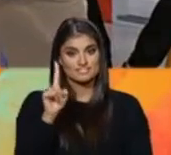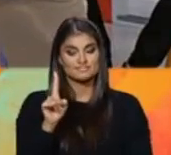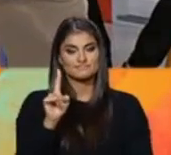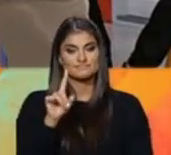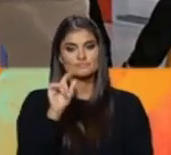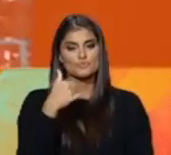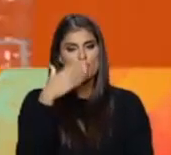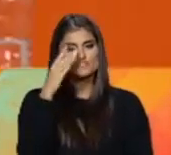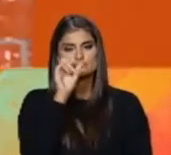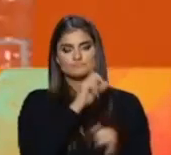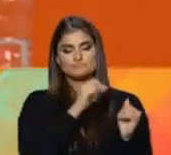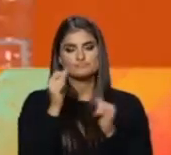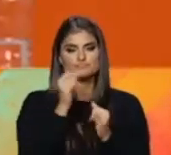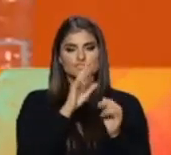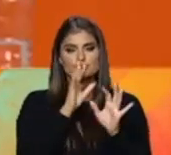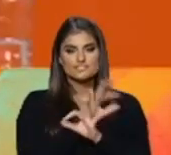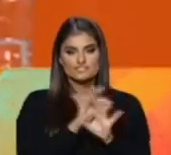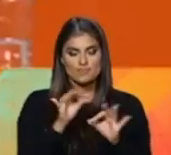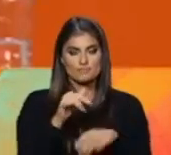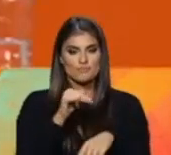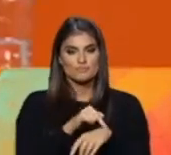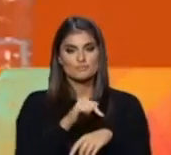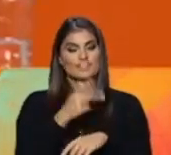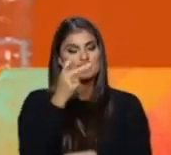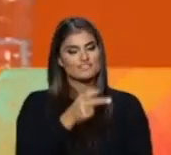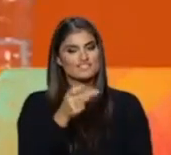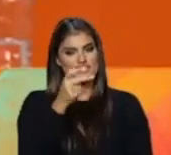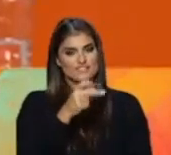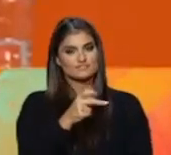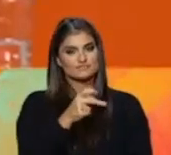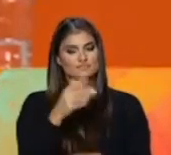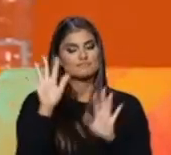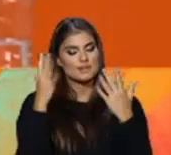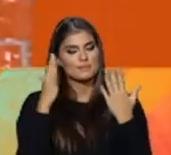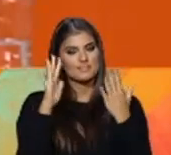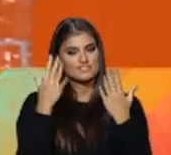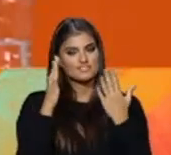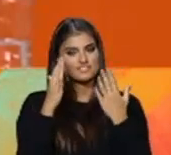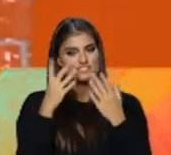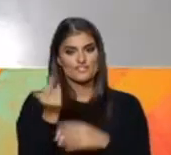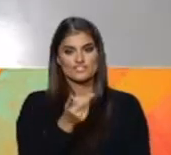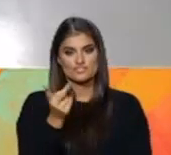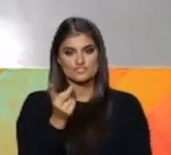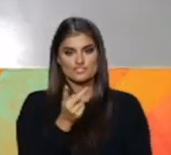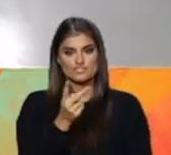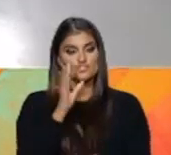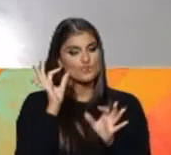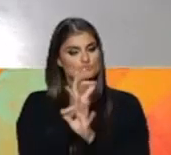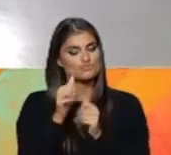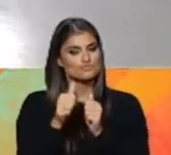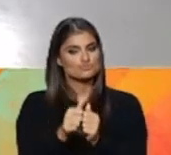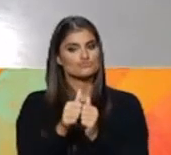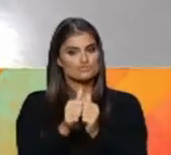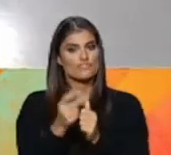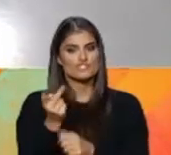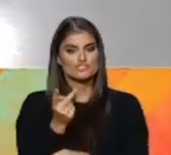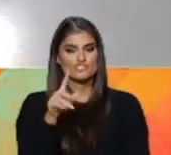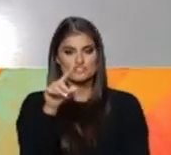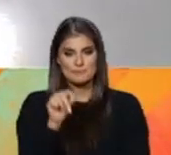uma desgarrada brilhante para o momento de televisão. Obrigado. Muitos parabéns a vocês e aos músicos que vos estão a acompanhar. Muito